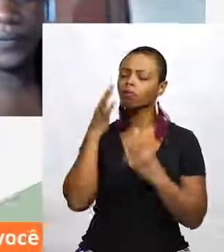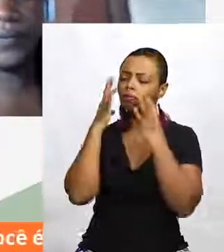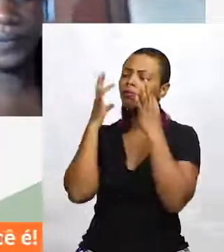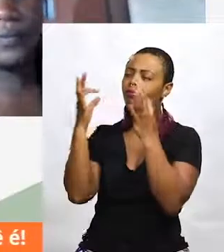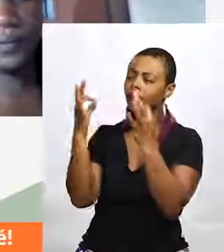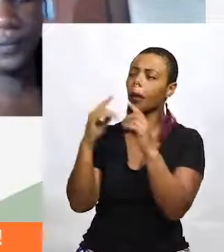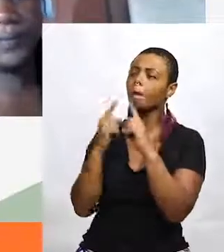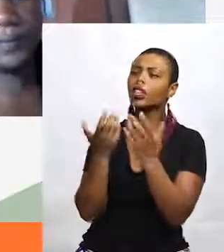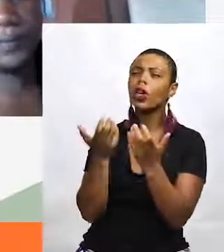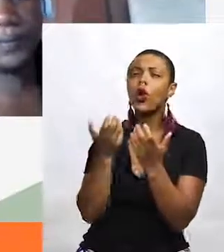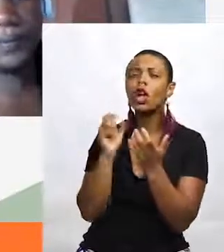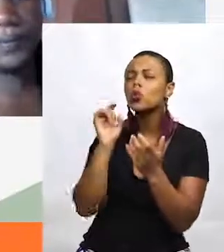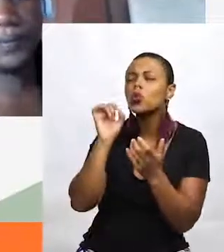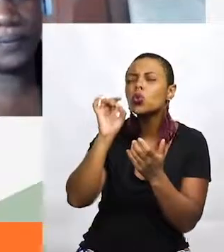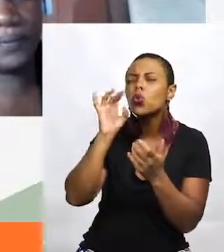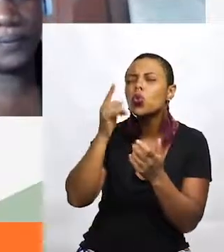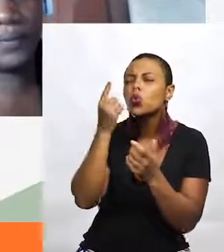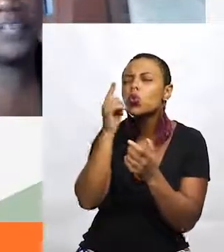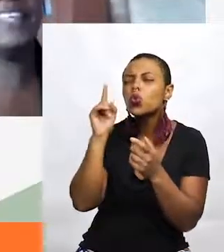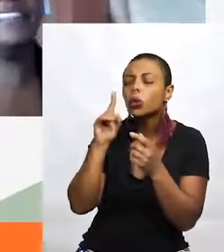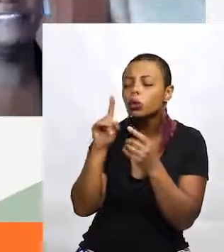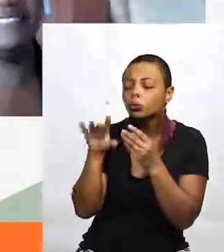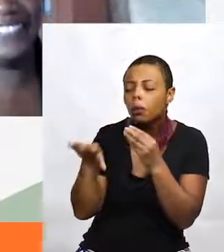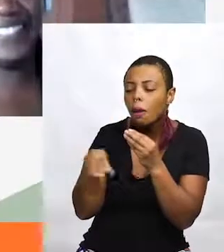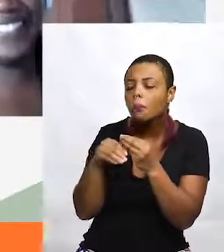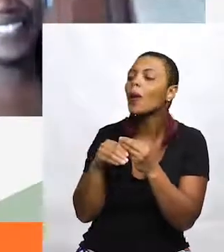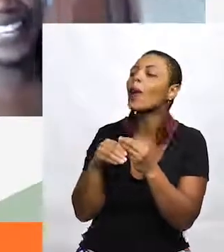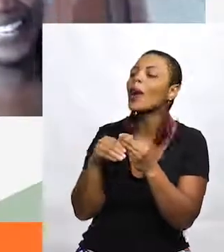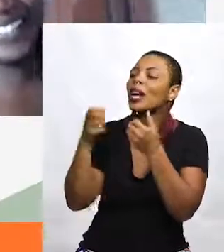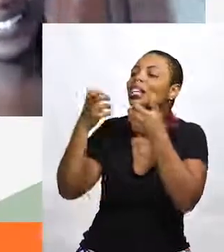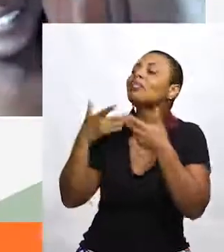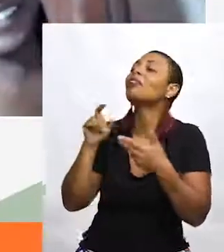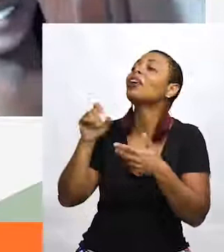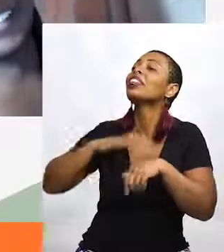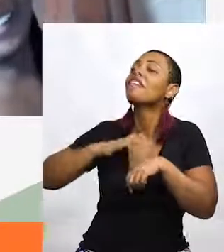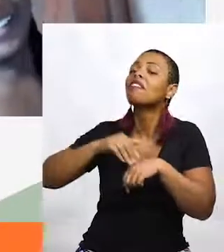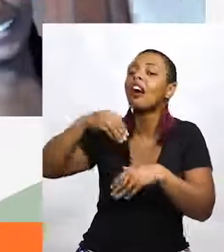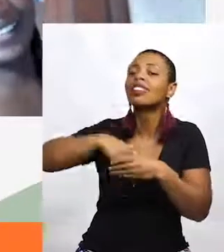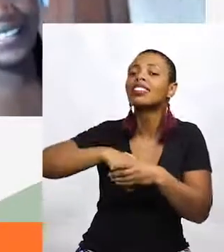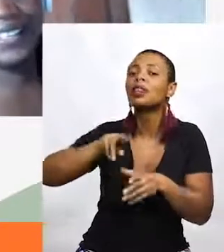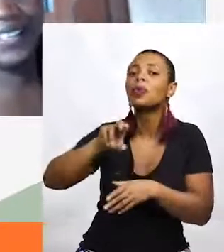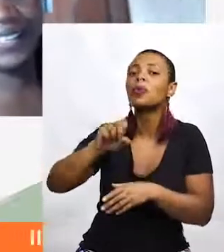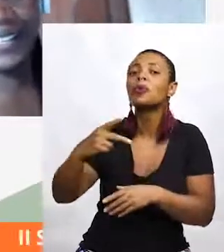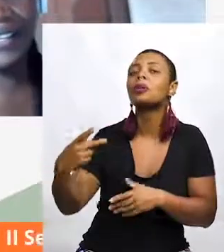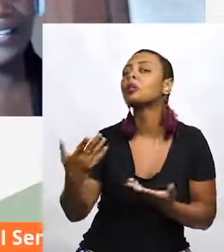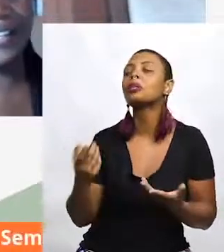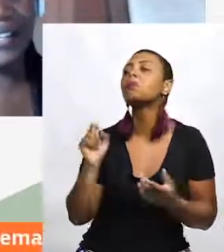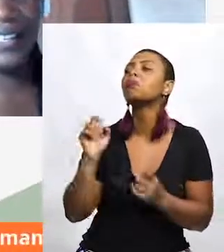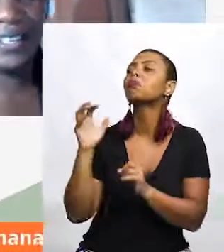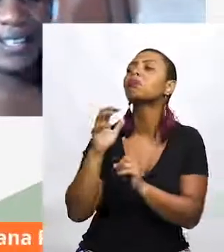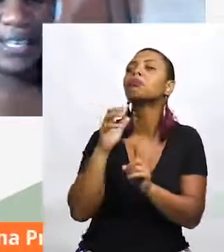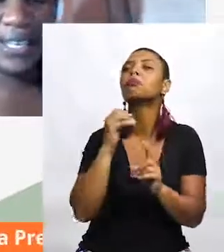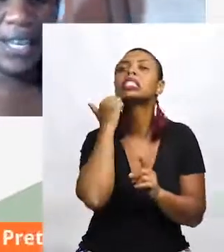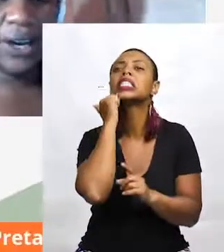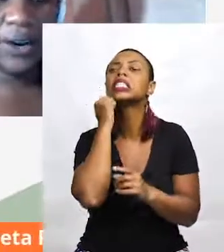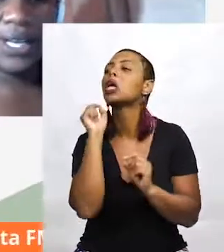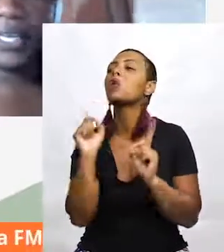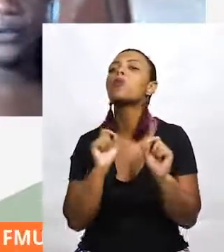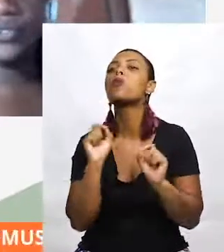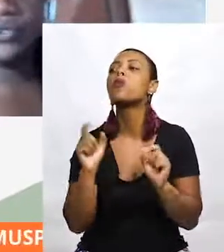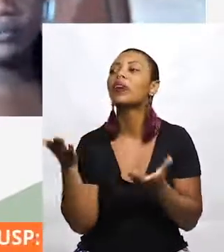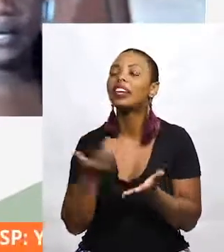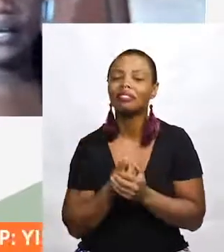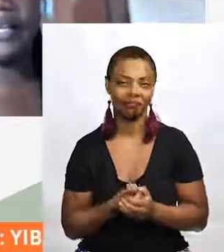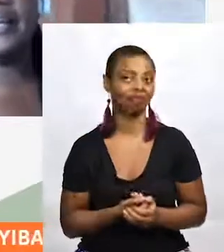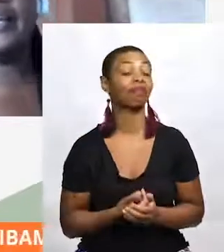um pouquinho o que a Adriana produz aqui na Universidade de São Paulo. O que a Adriana está produzindo em ciência aqui na Universidade de São Paulo?